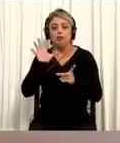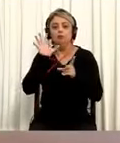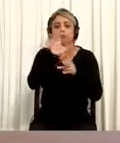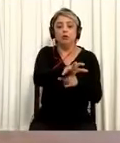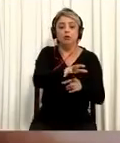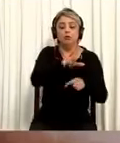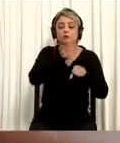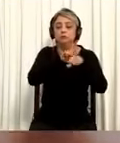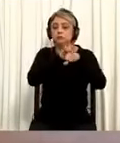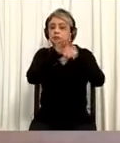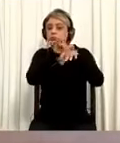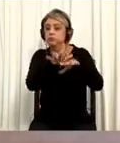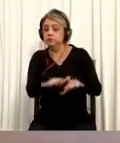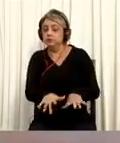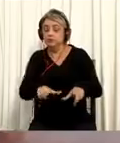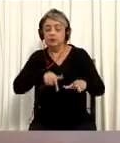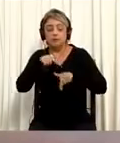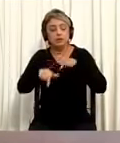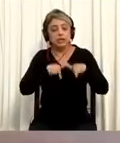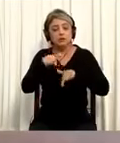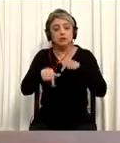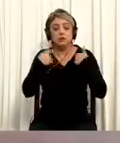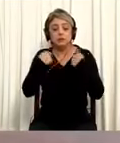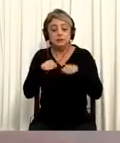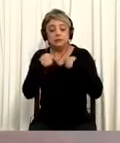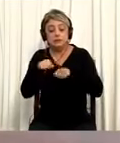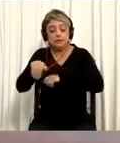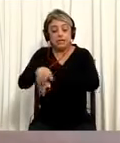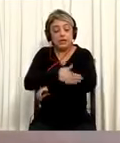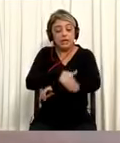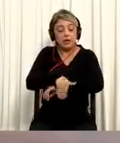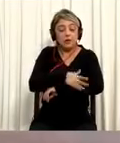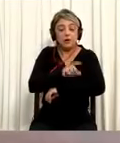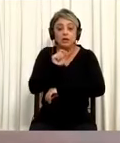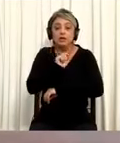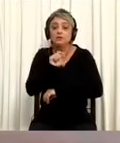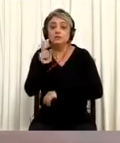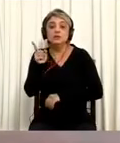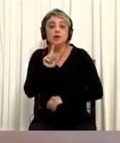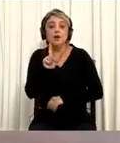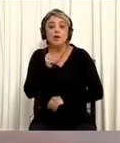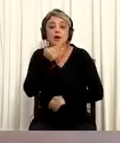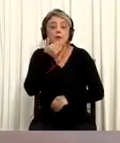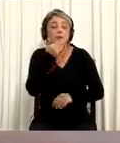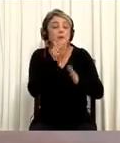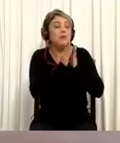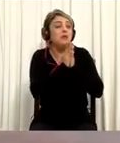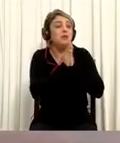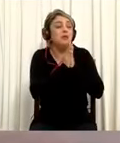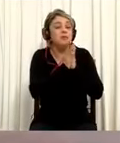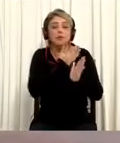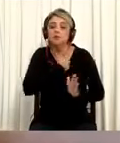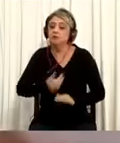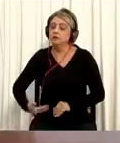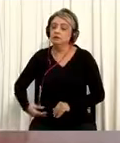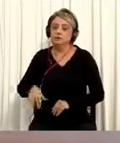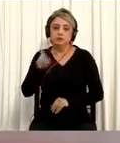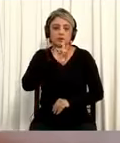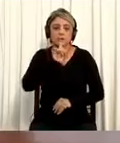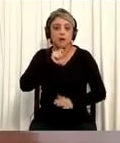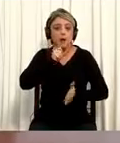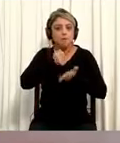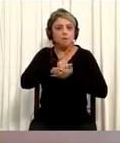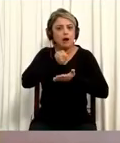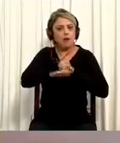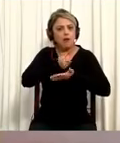ou trabalhadores que, por vários motivos, precisam estar nas ruas. Isso não é um pedido de favor para o governo, é uma